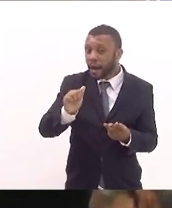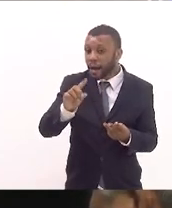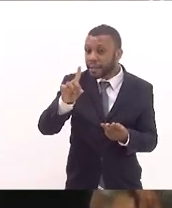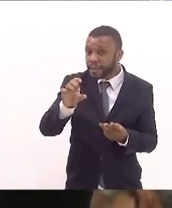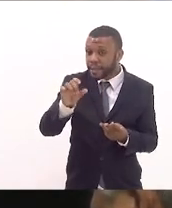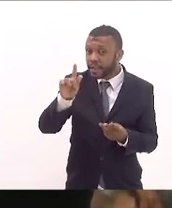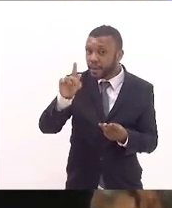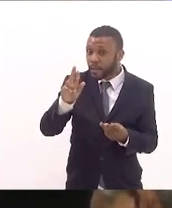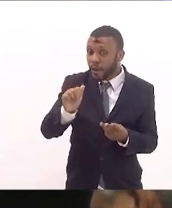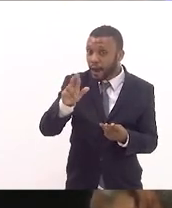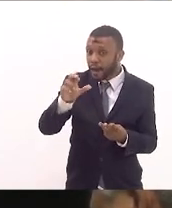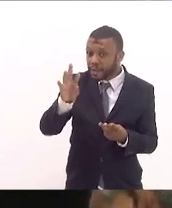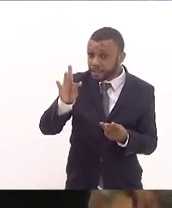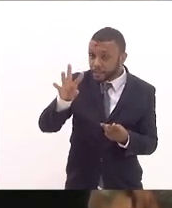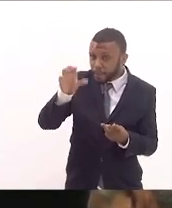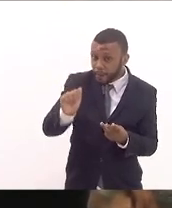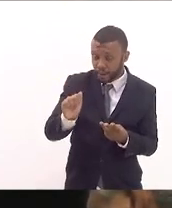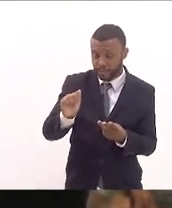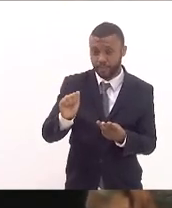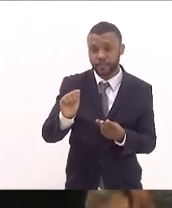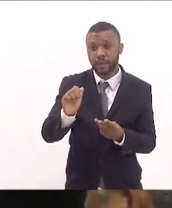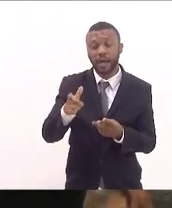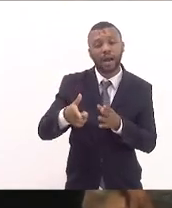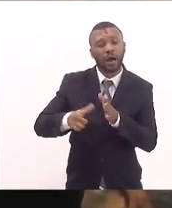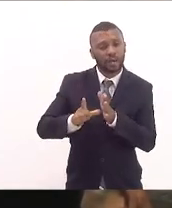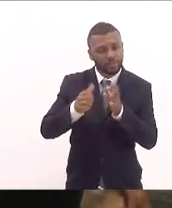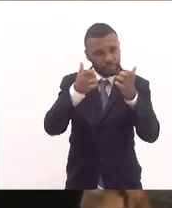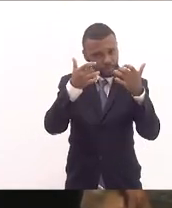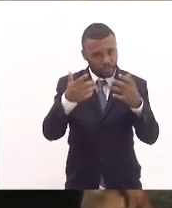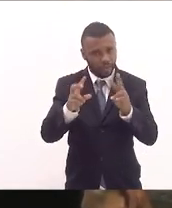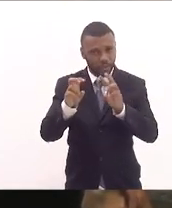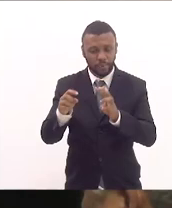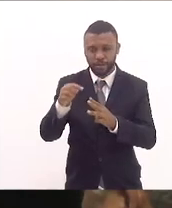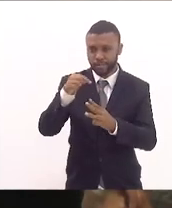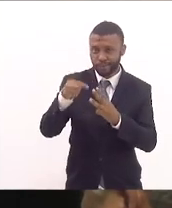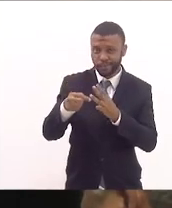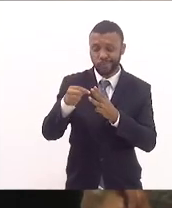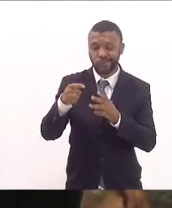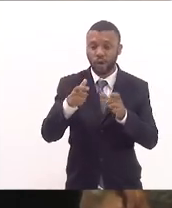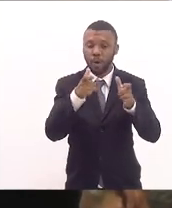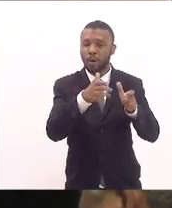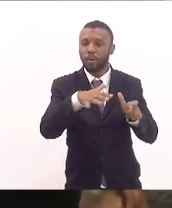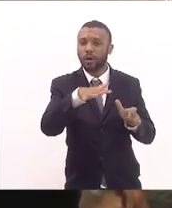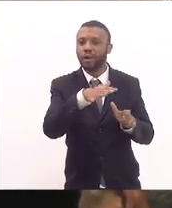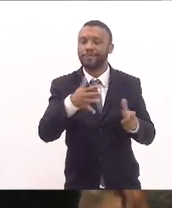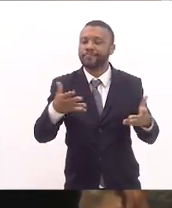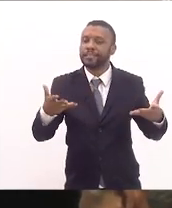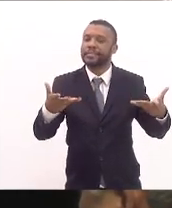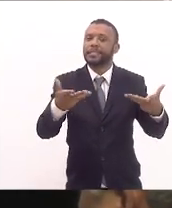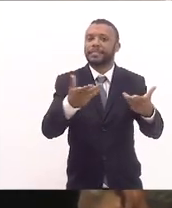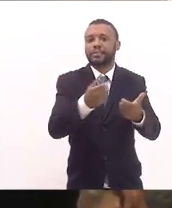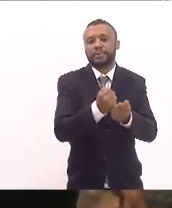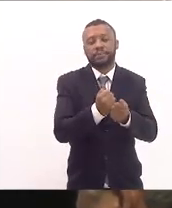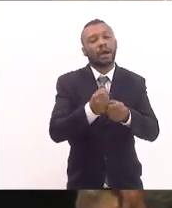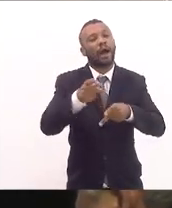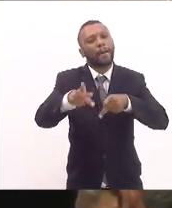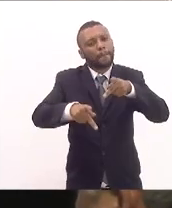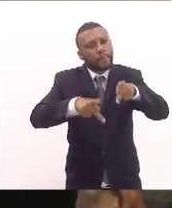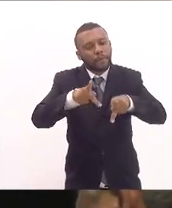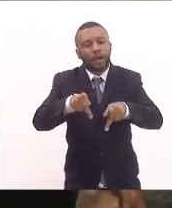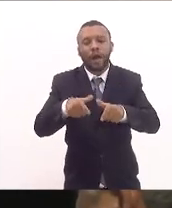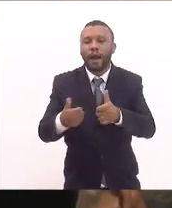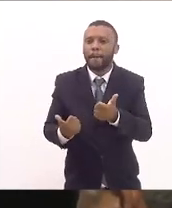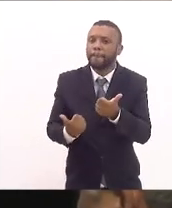falar desses três bairros dizer que é um local incrível um local uma região aonde toda a população